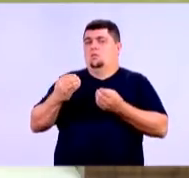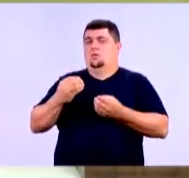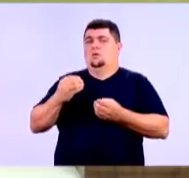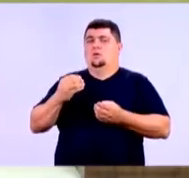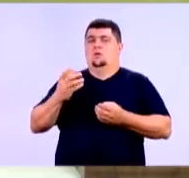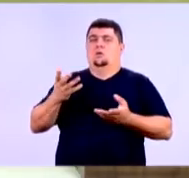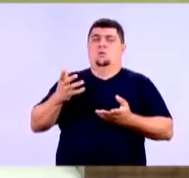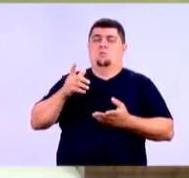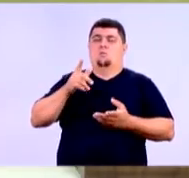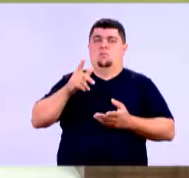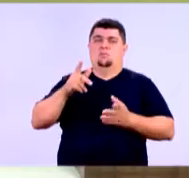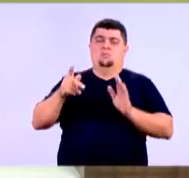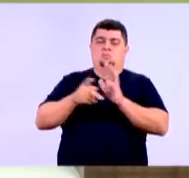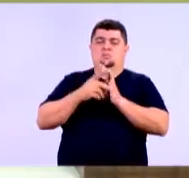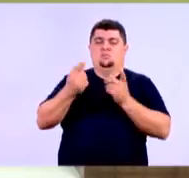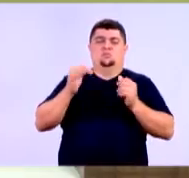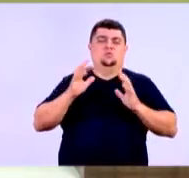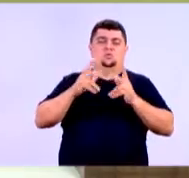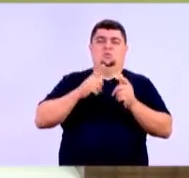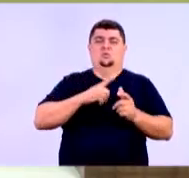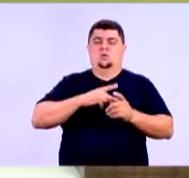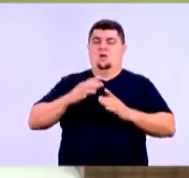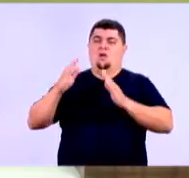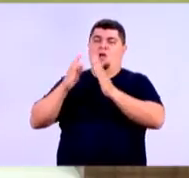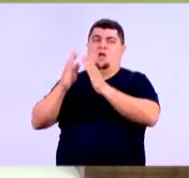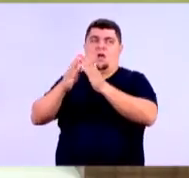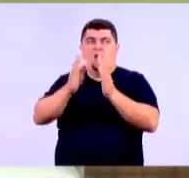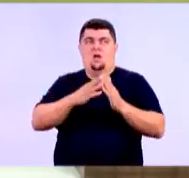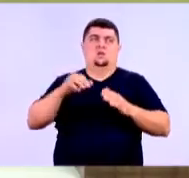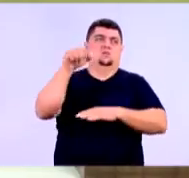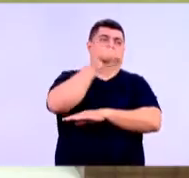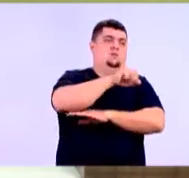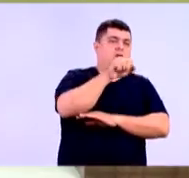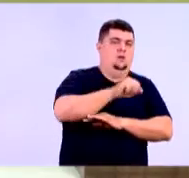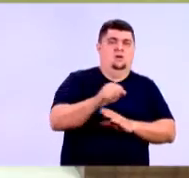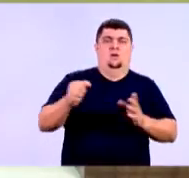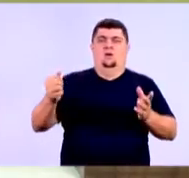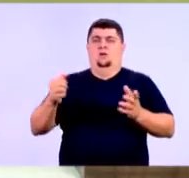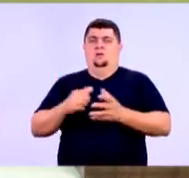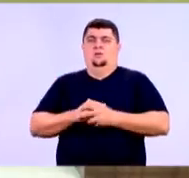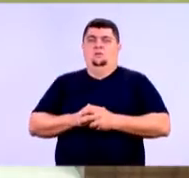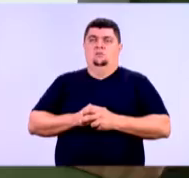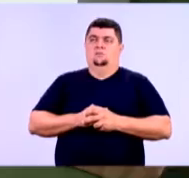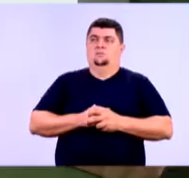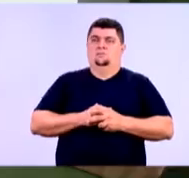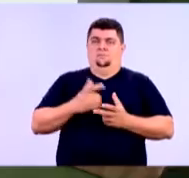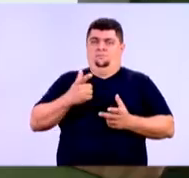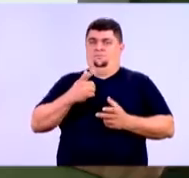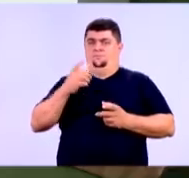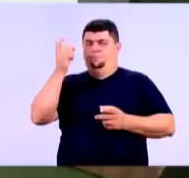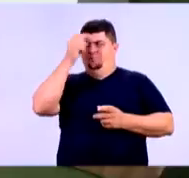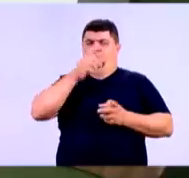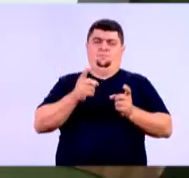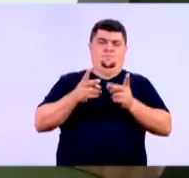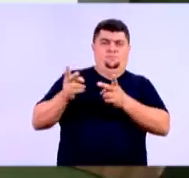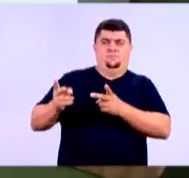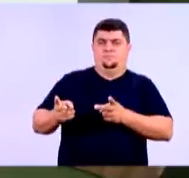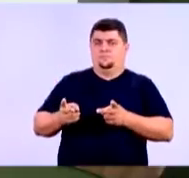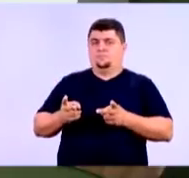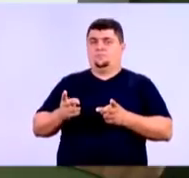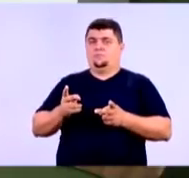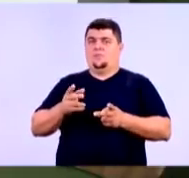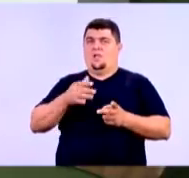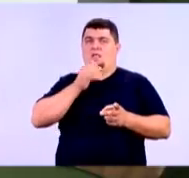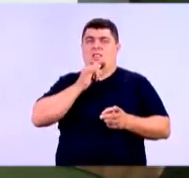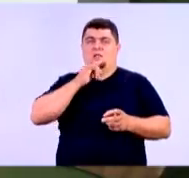patrimônio dessa pessoa são imóveis, são carros, né? Que tem uma liquidez menor, são né? Uma liquidez menor. Um sítio, assim, uma